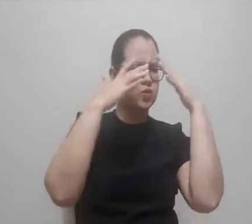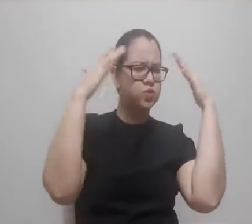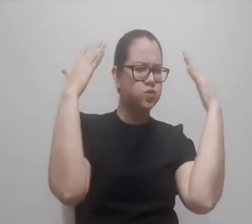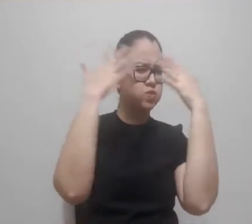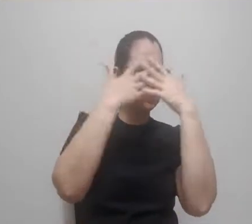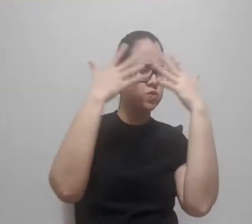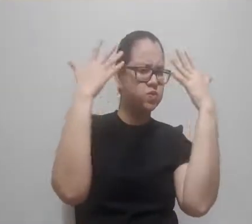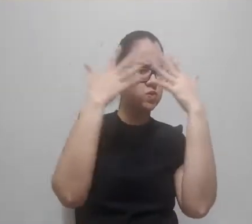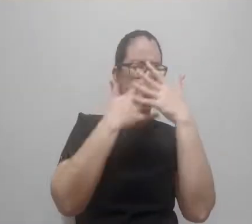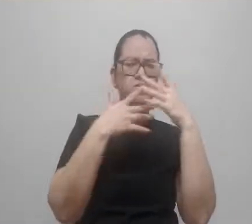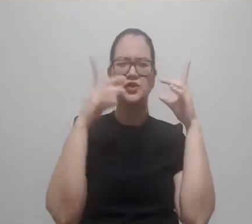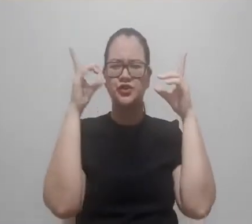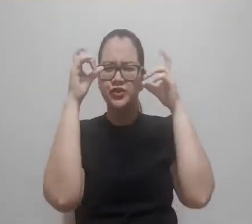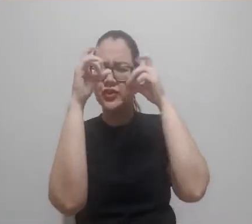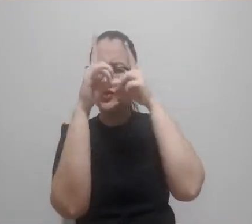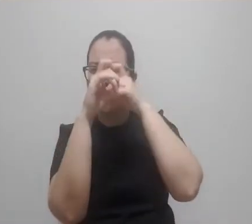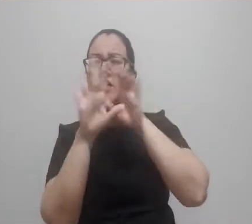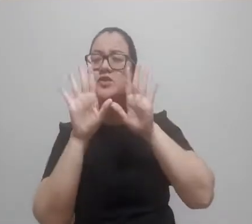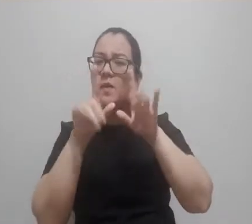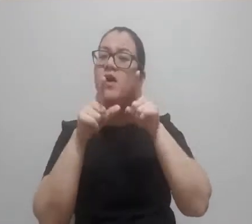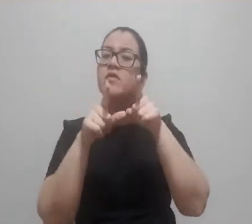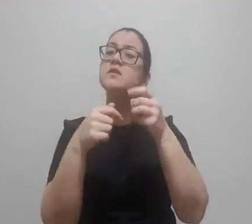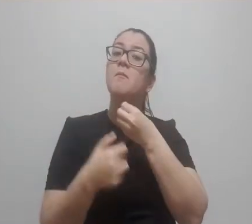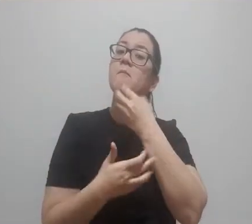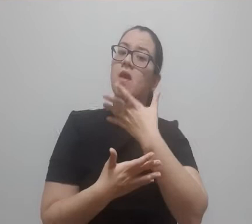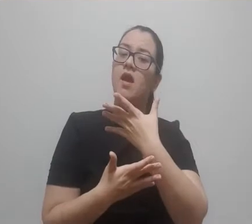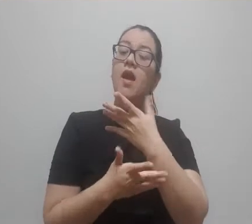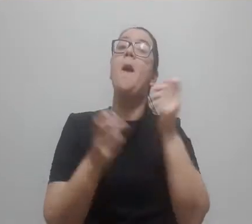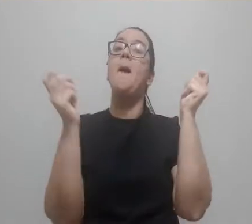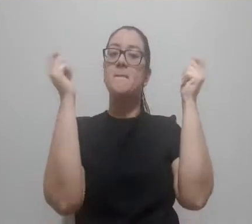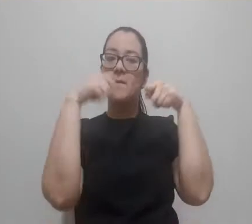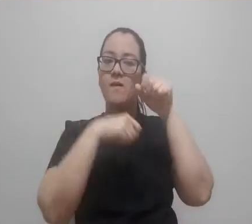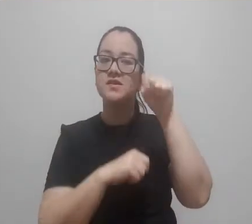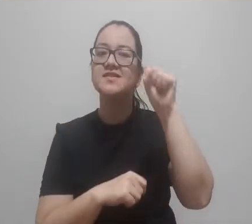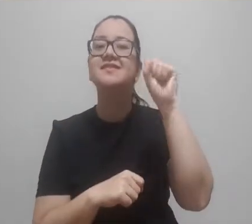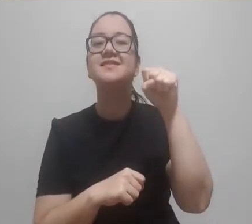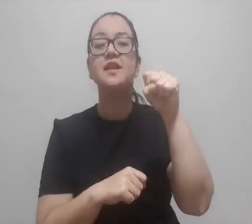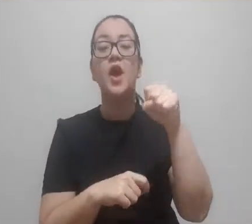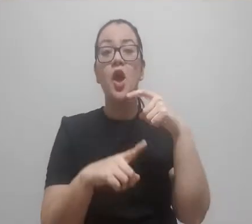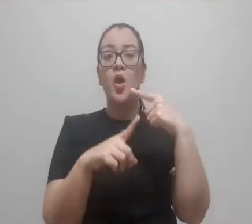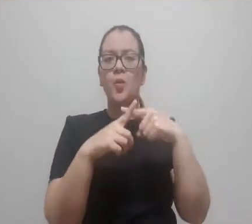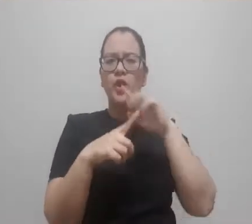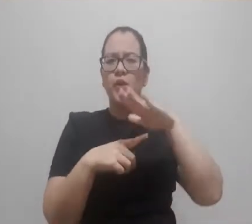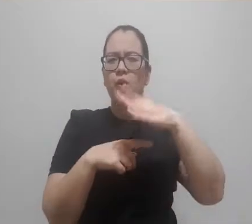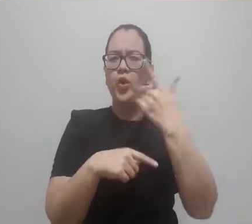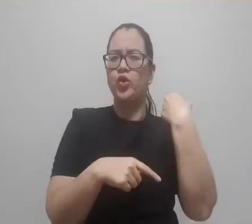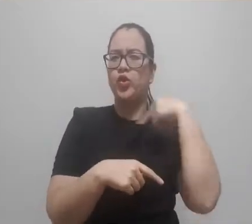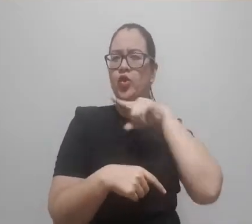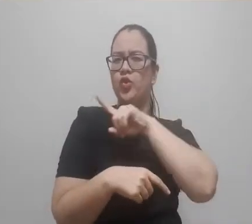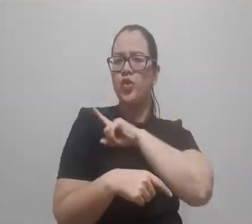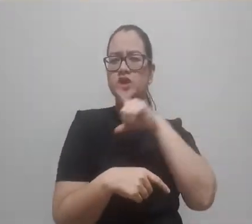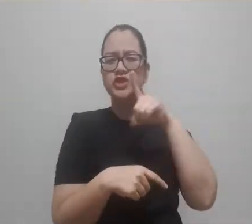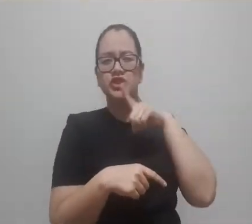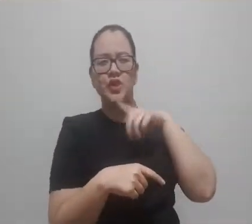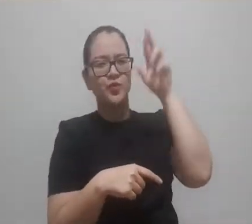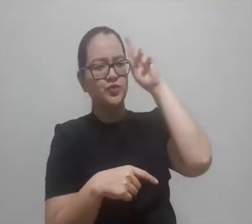vivendo, você esteja bem. Sim, é possível. Porque quando nós temos o Senhor, quando